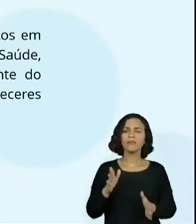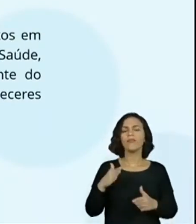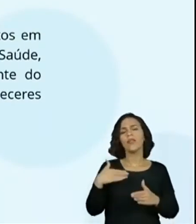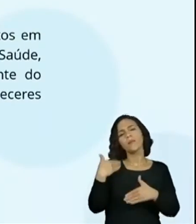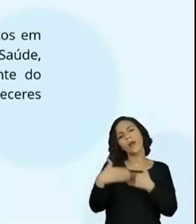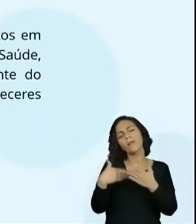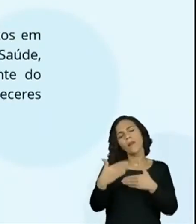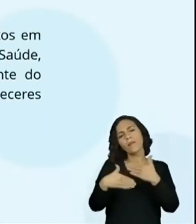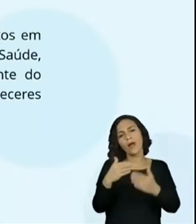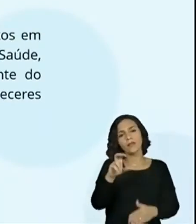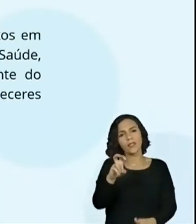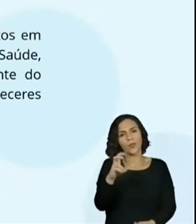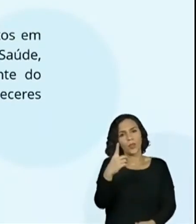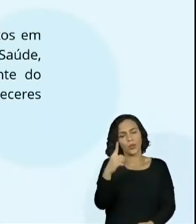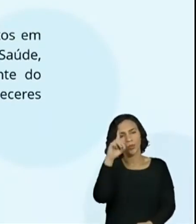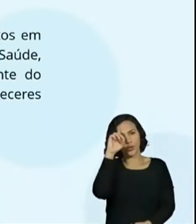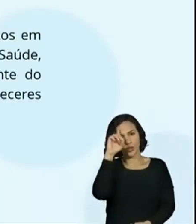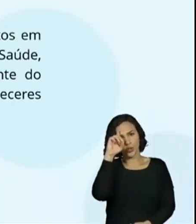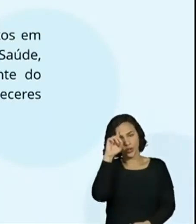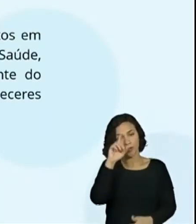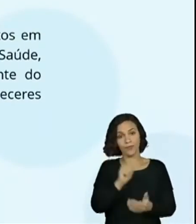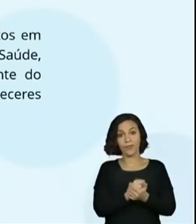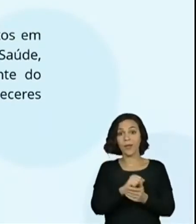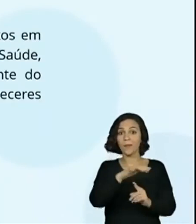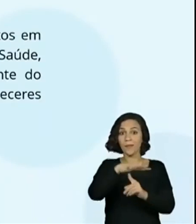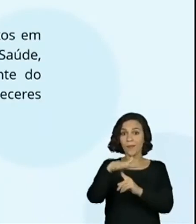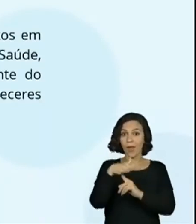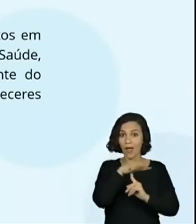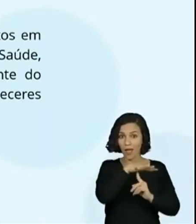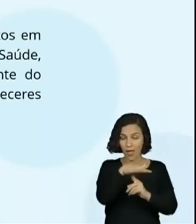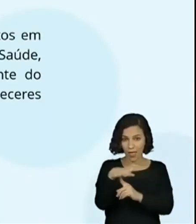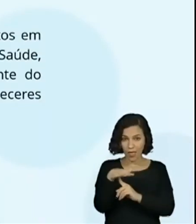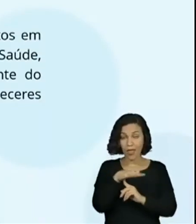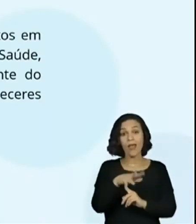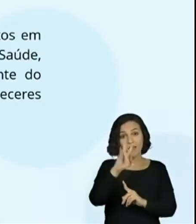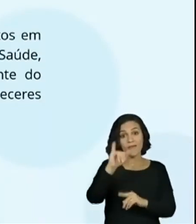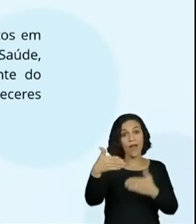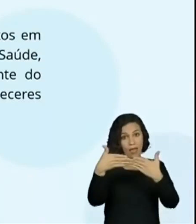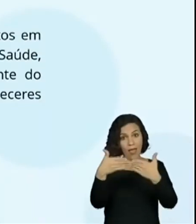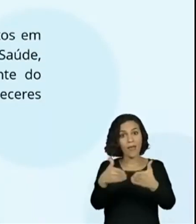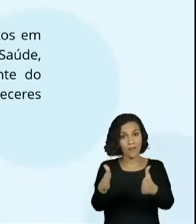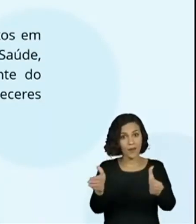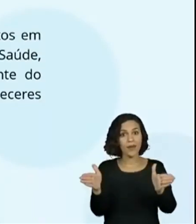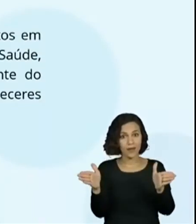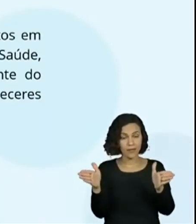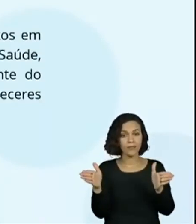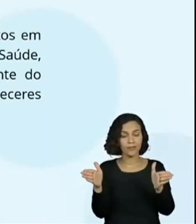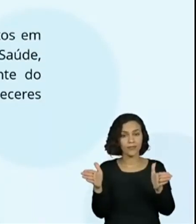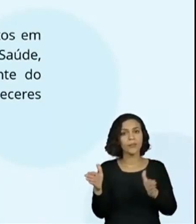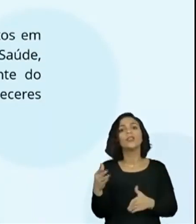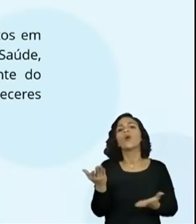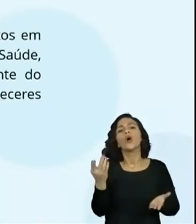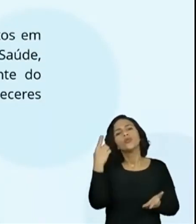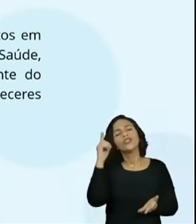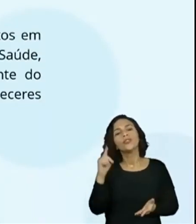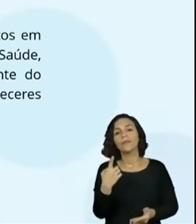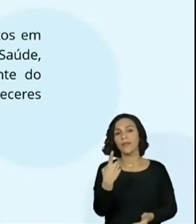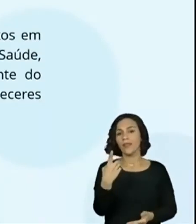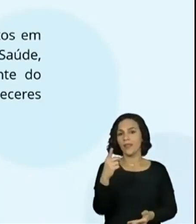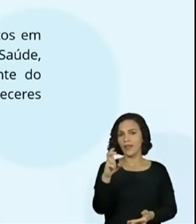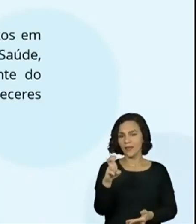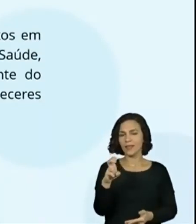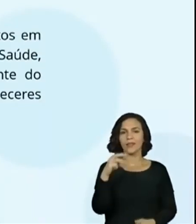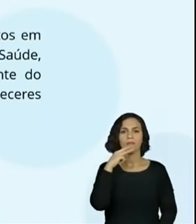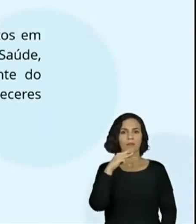Passados 51 dias, os parques serão reabertos em 15 de março,